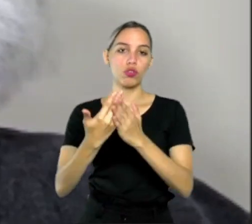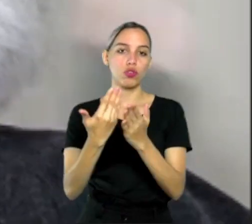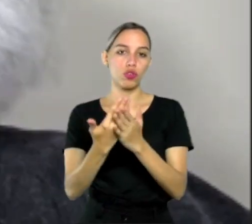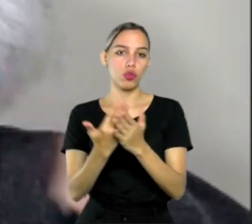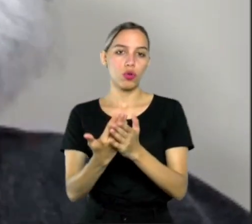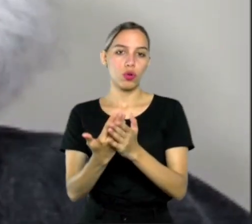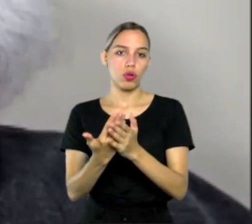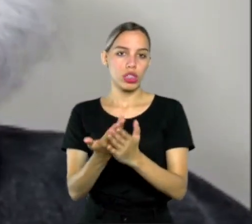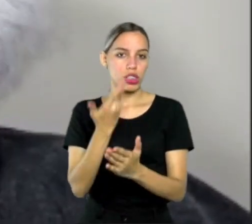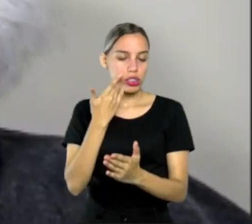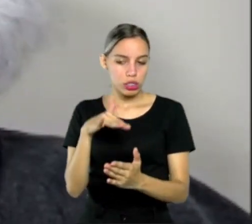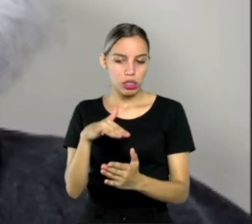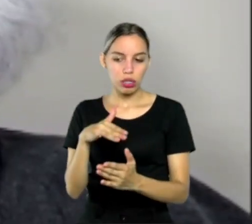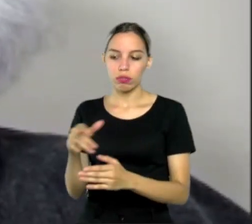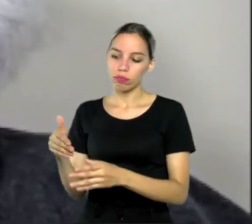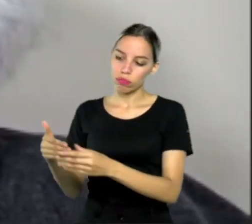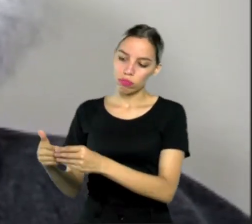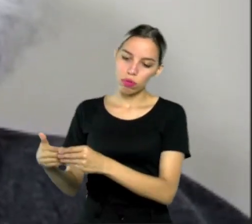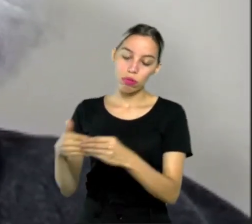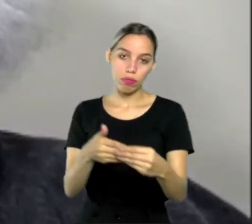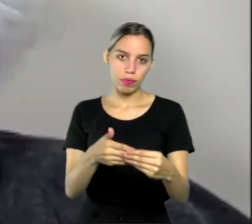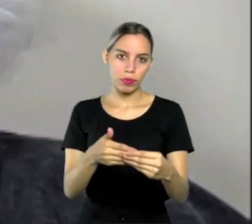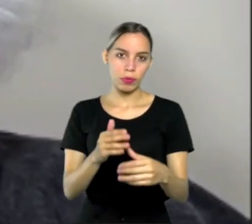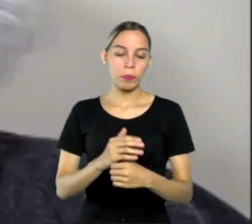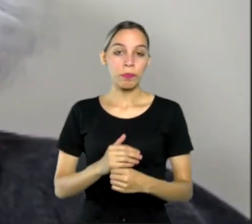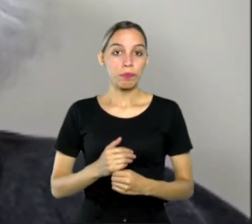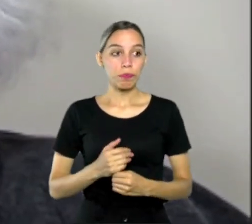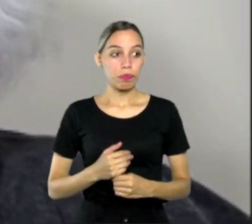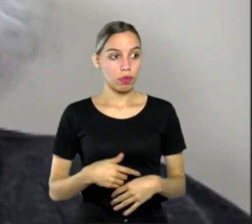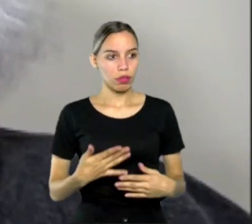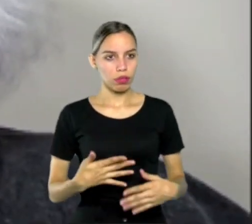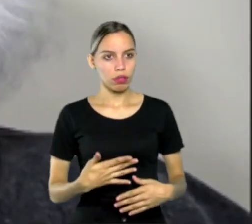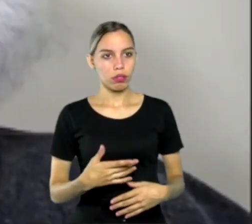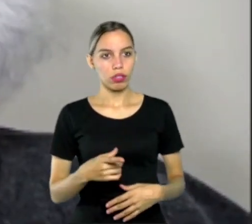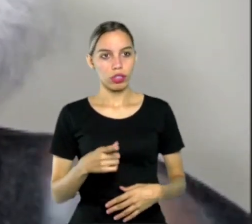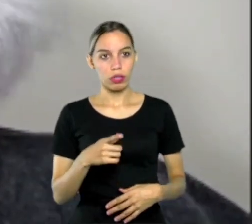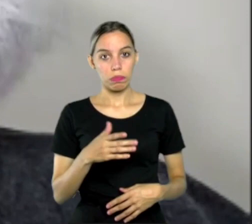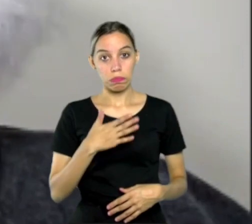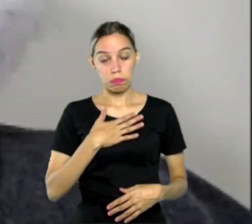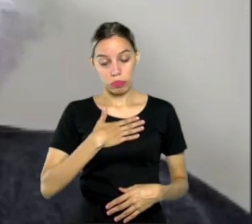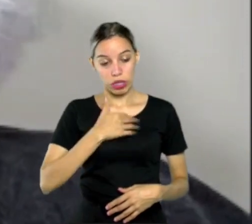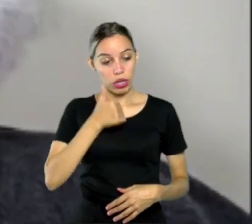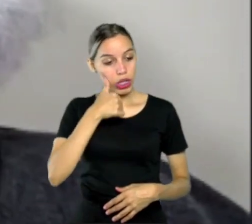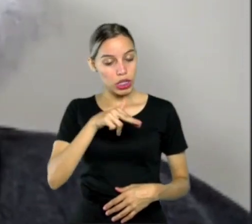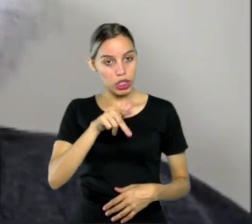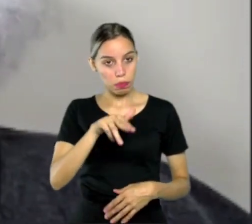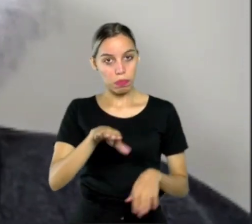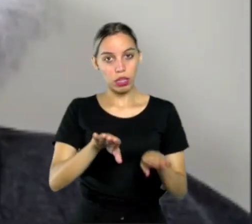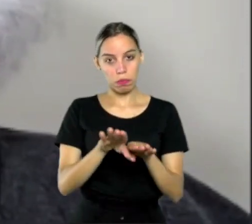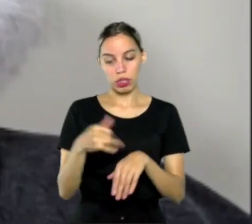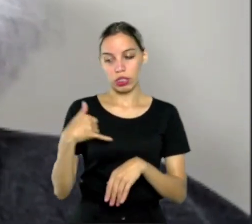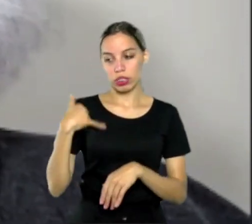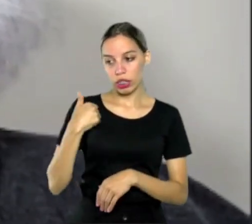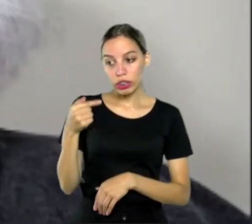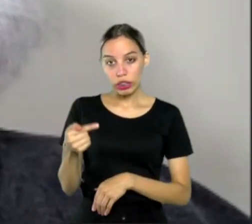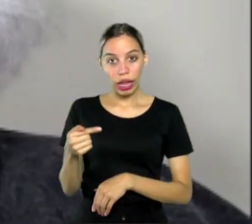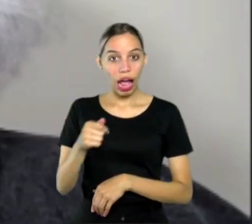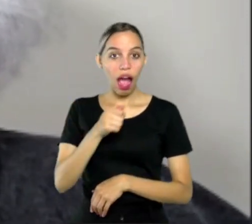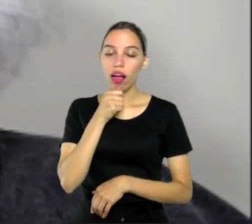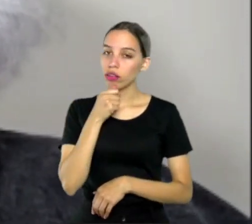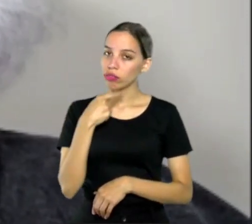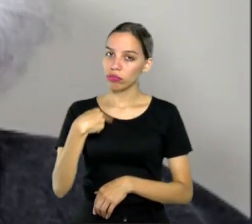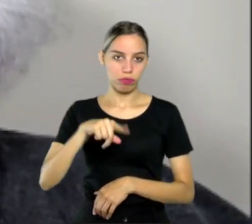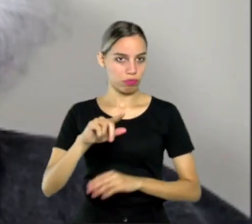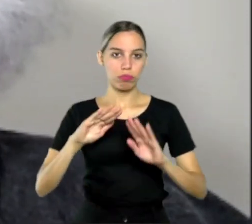e ela tinha 6 anos também, nunca tinha ido à escola. Aí fui para a escola, já alfabetizada,